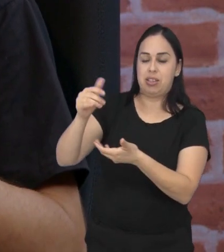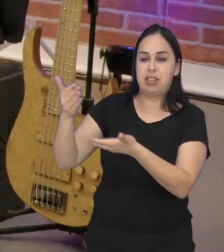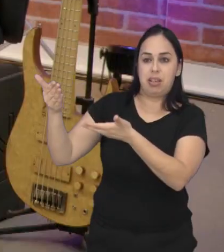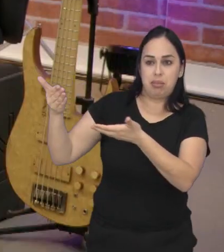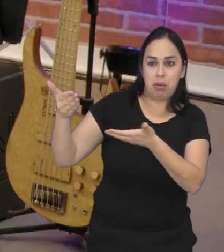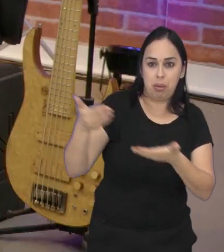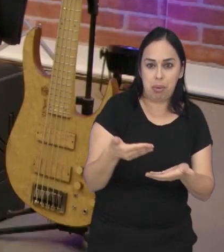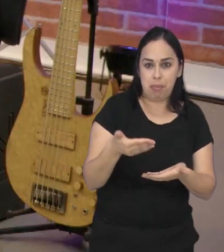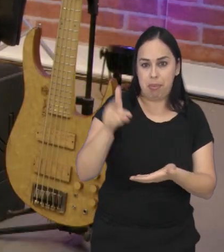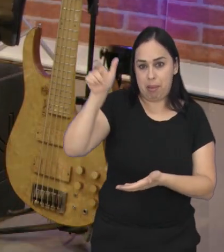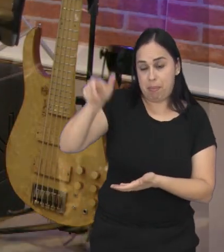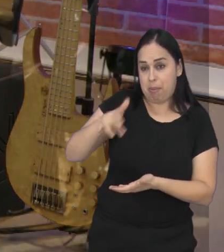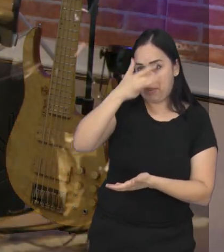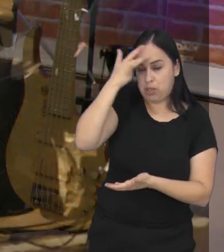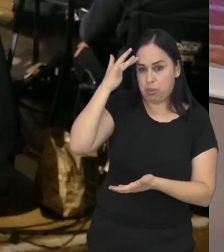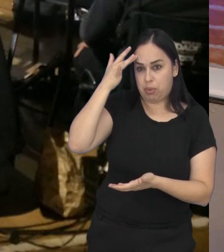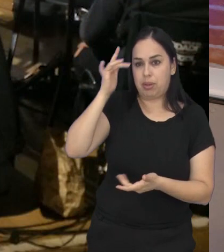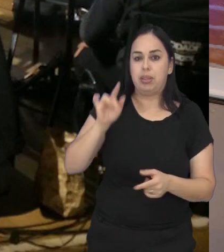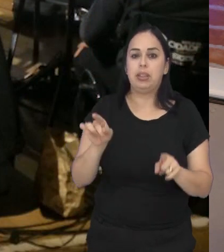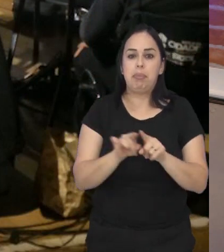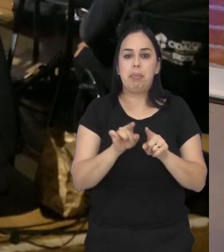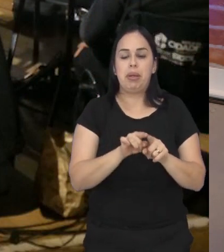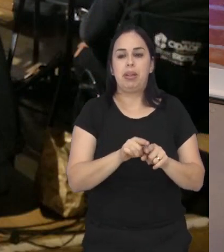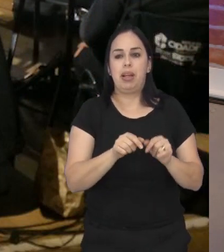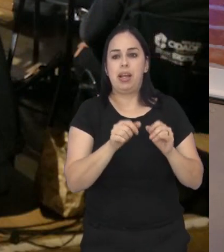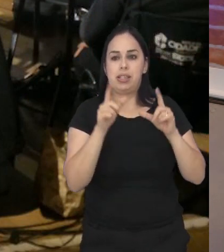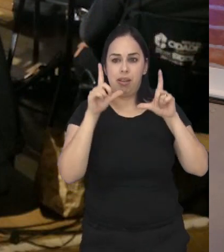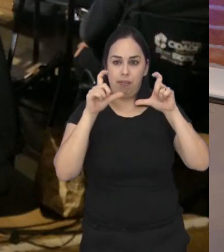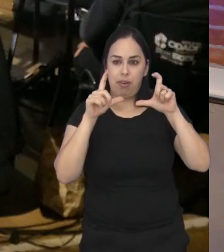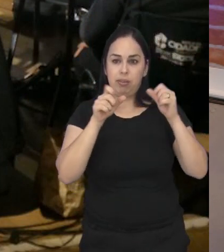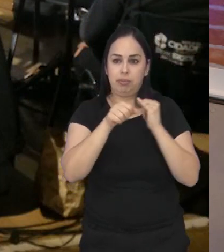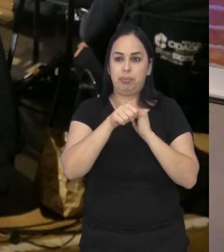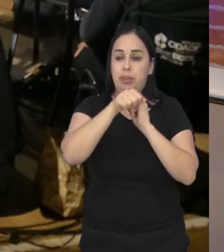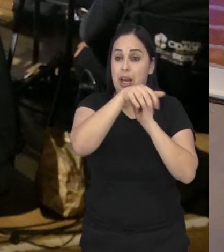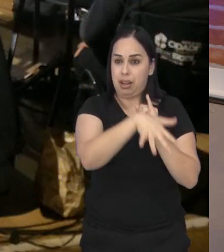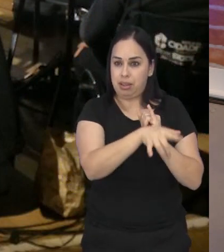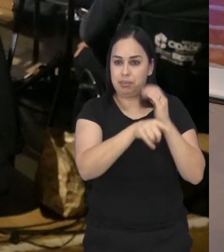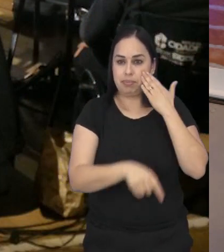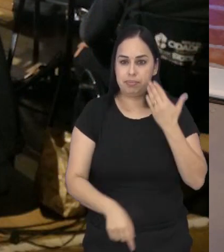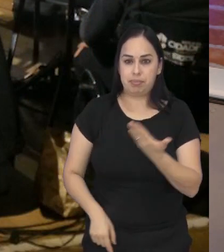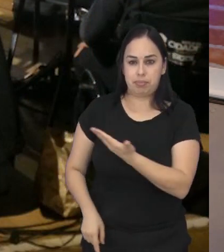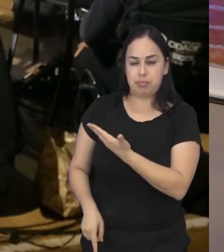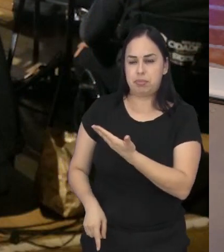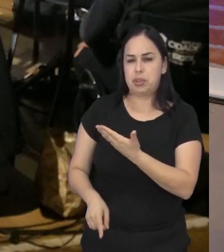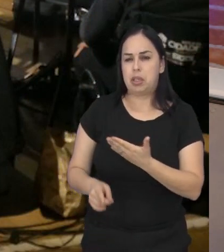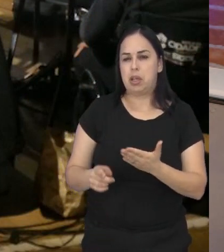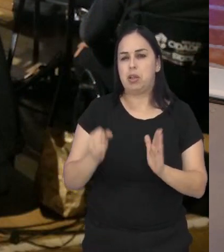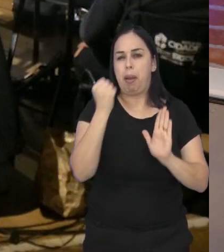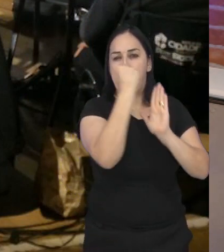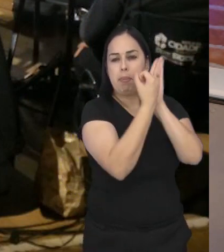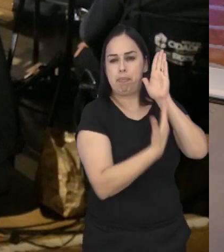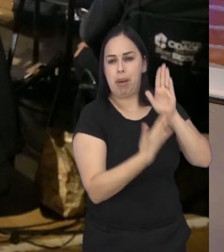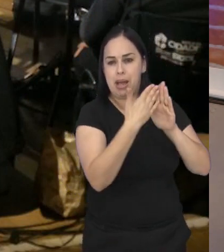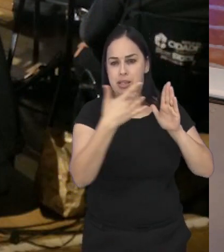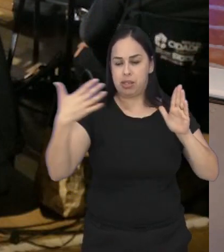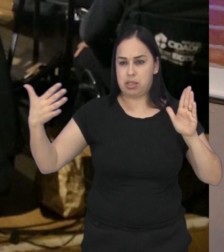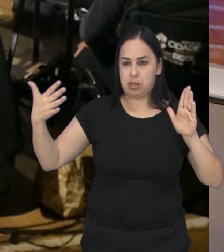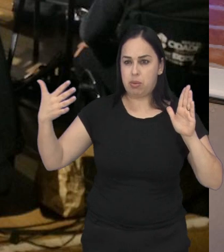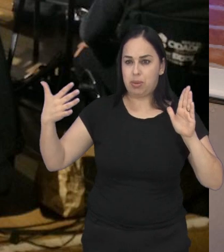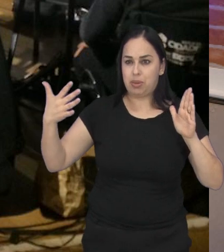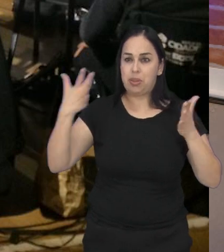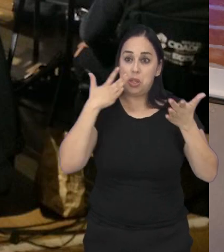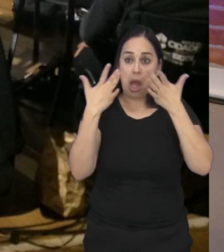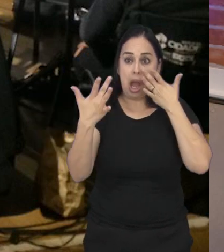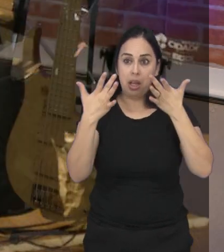aí é lá da igreja da cidade. A Olha o Fred lá, orquestra, o nosso Fredão. maestro. Isso aí é o Alto de Páscoa de 2021. Pra quem não sabe, é o